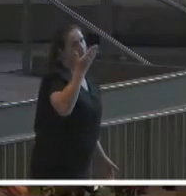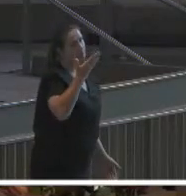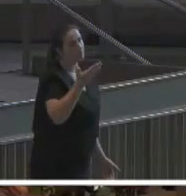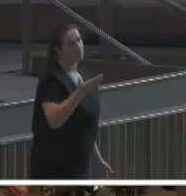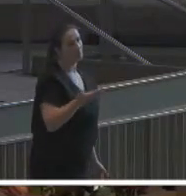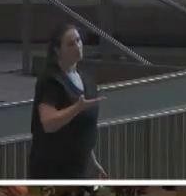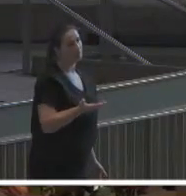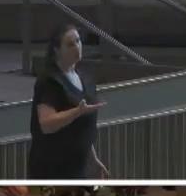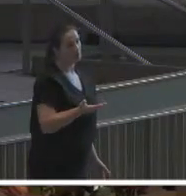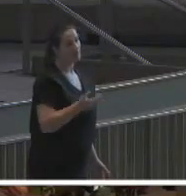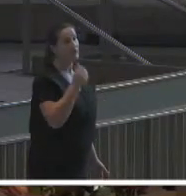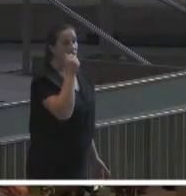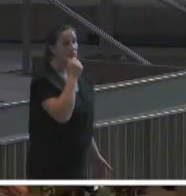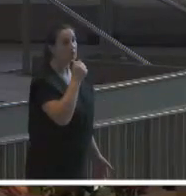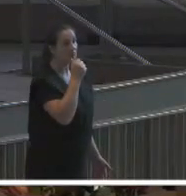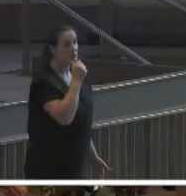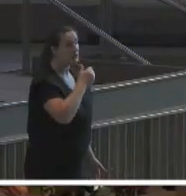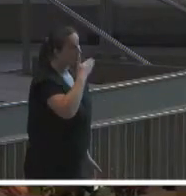Se prostituía.